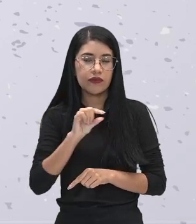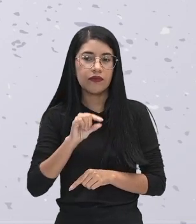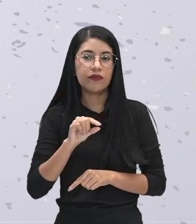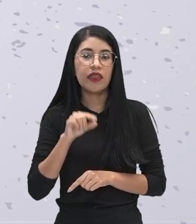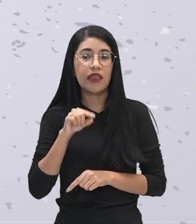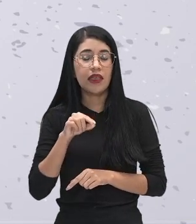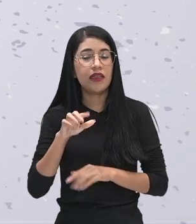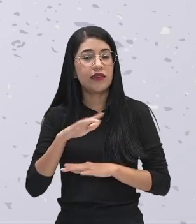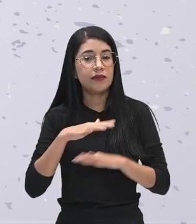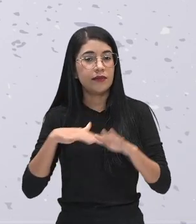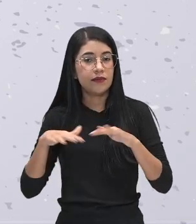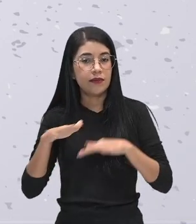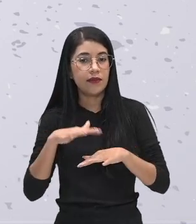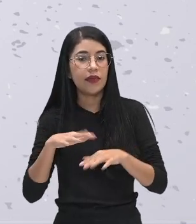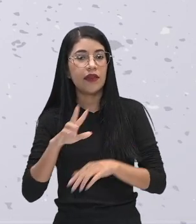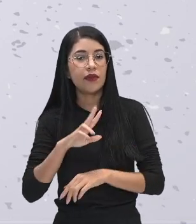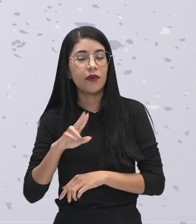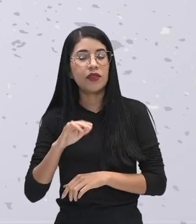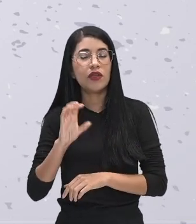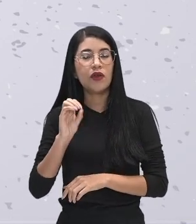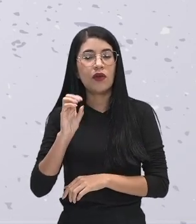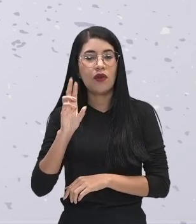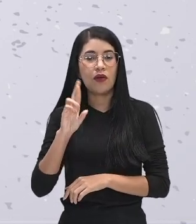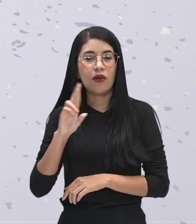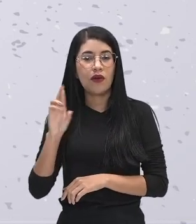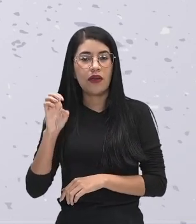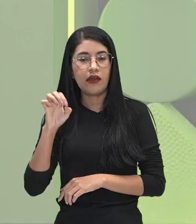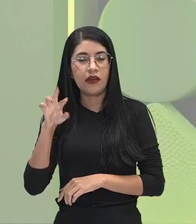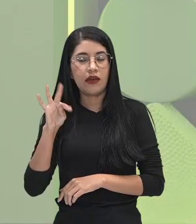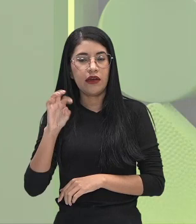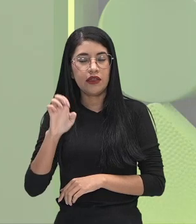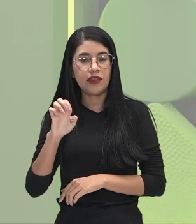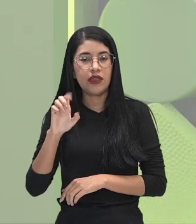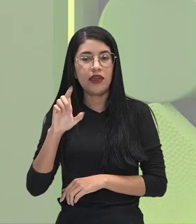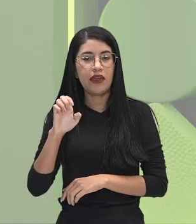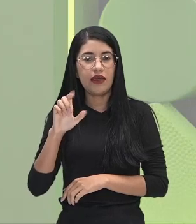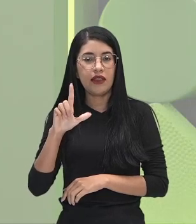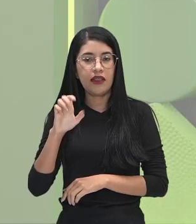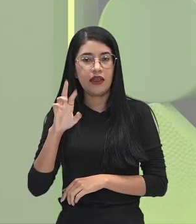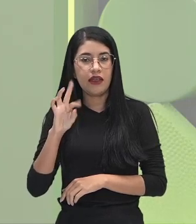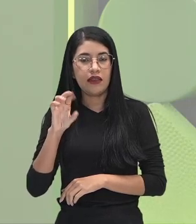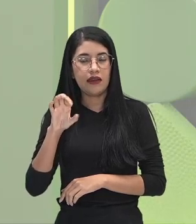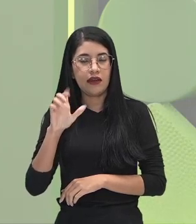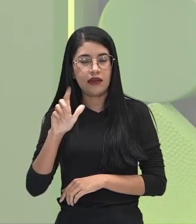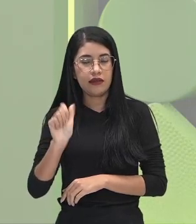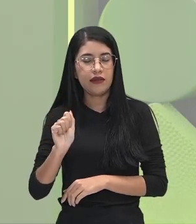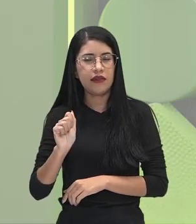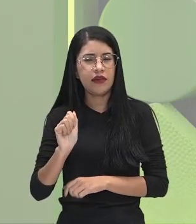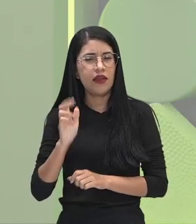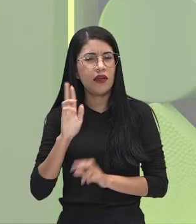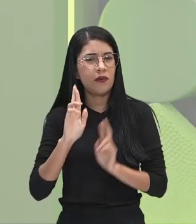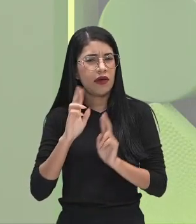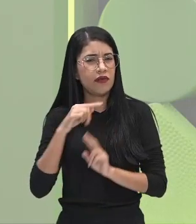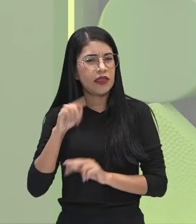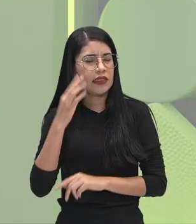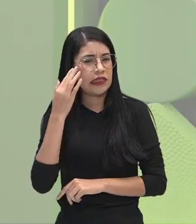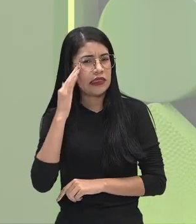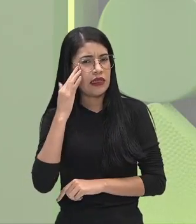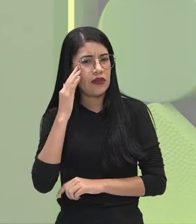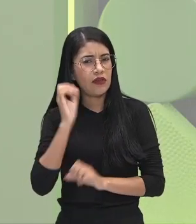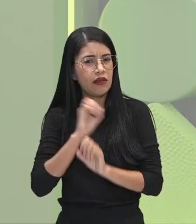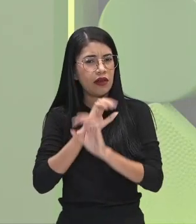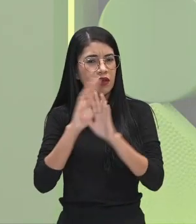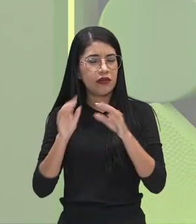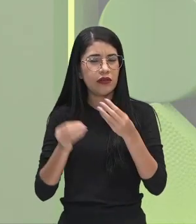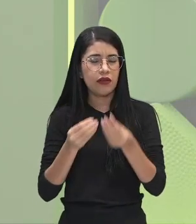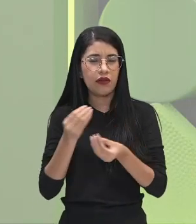ordenado é o que a gente chama de corrente elétrica, tá, pessoal? Então, eu espero que vocês tenham compreendido melhor agora como é que